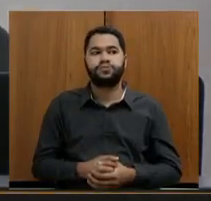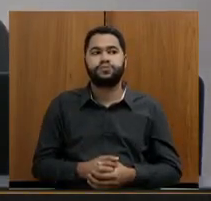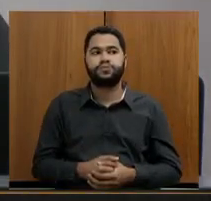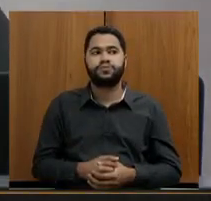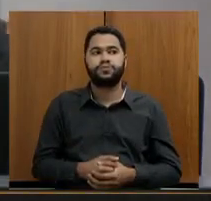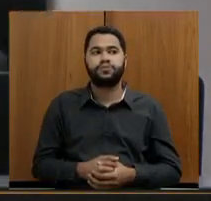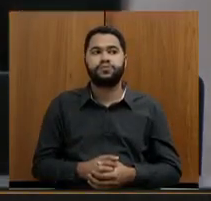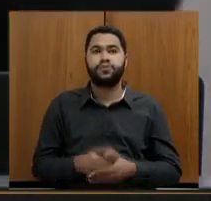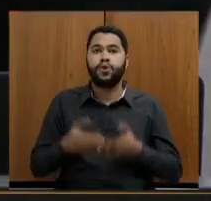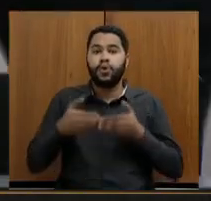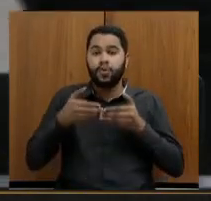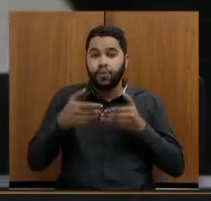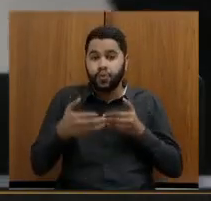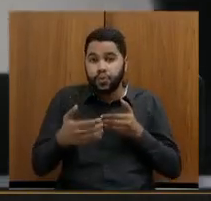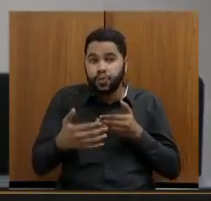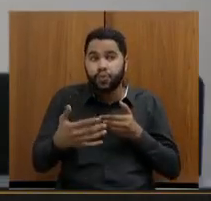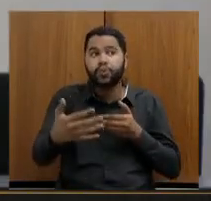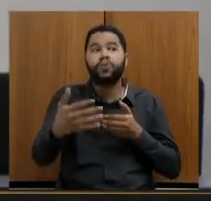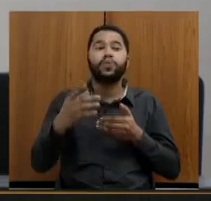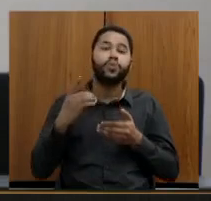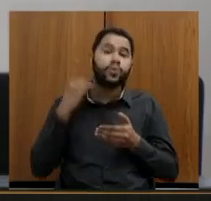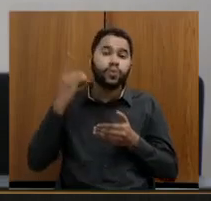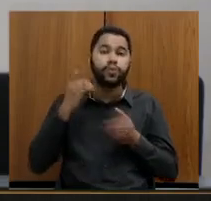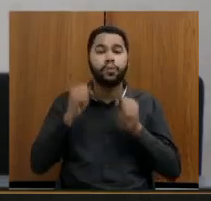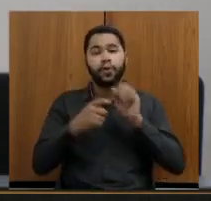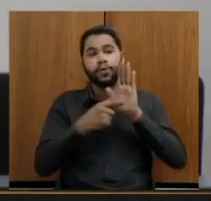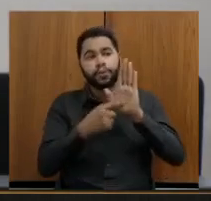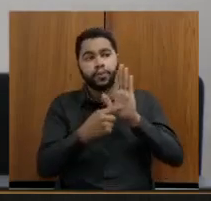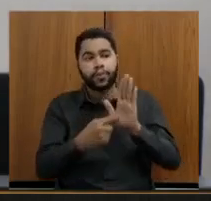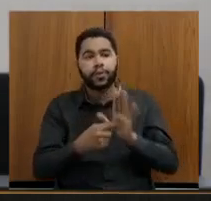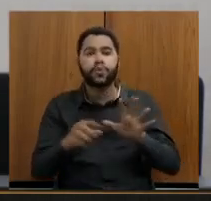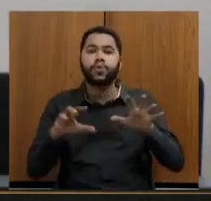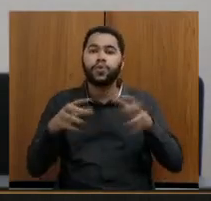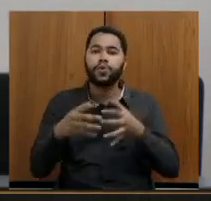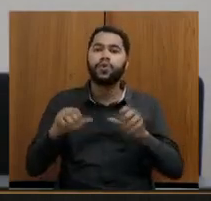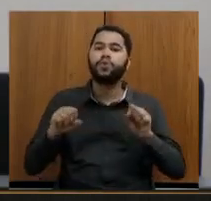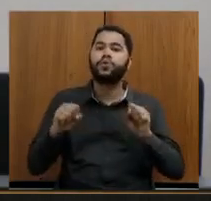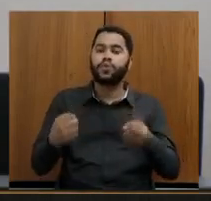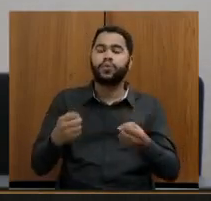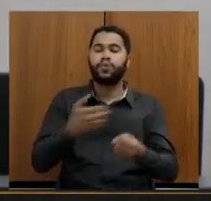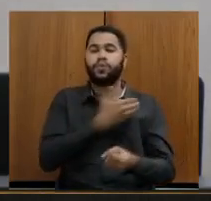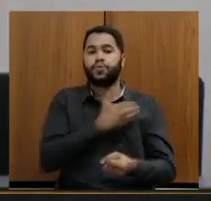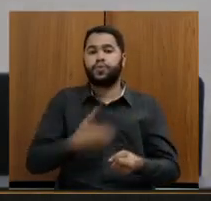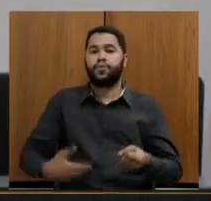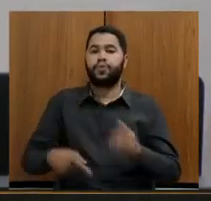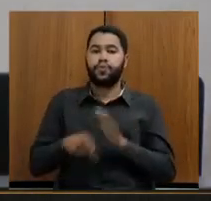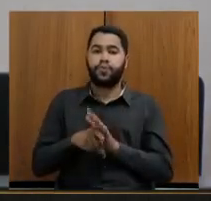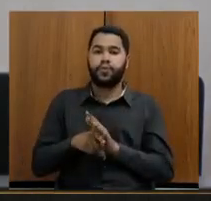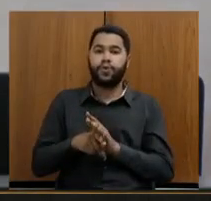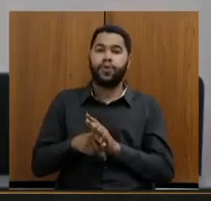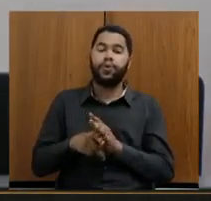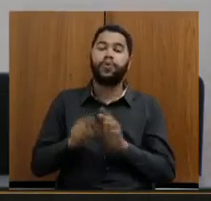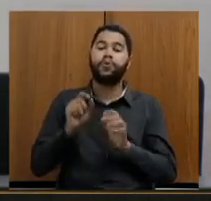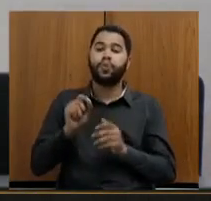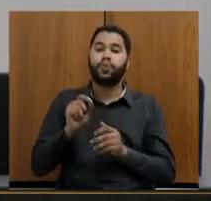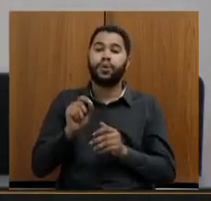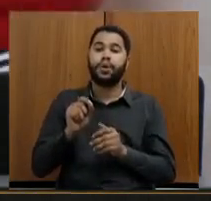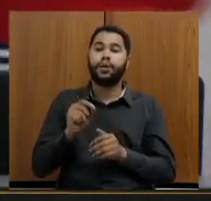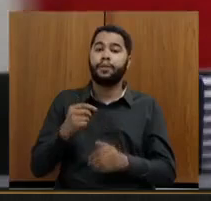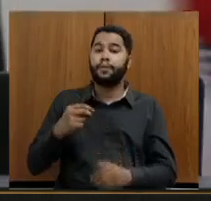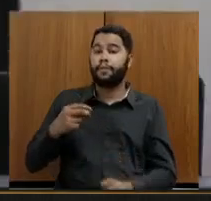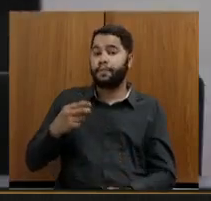e no decorrer da reunião as deputadas e deputados poderão apresentar na comissão de Segurança Pública através da plataforma silêncio um